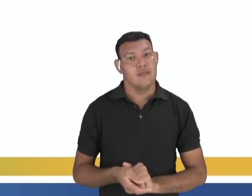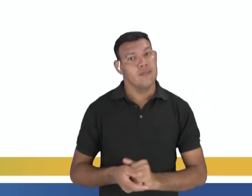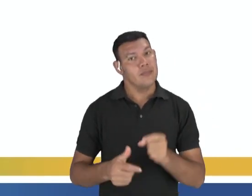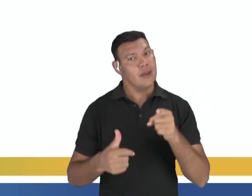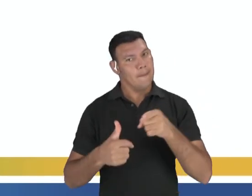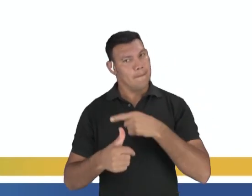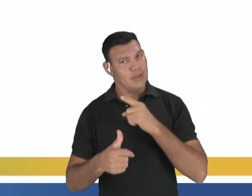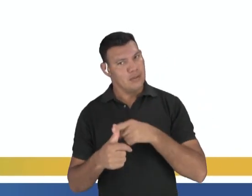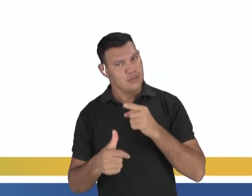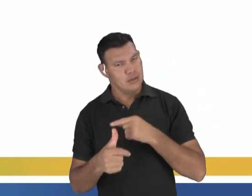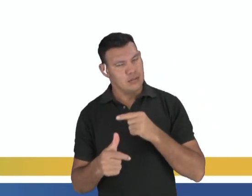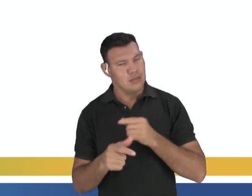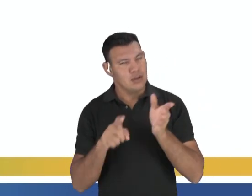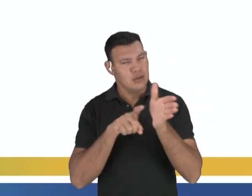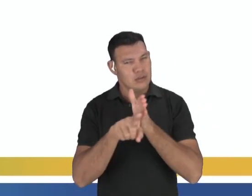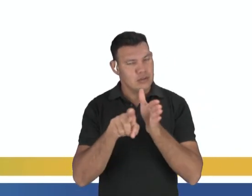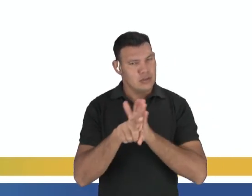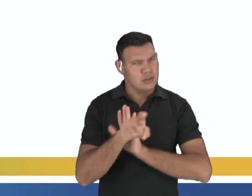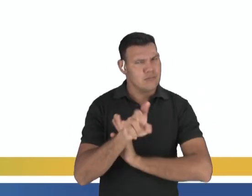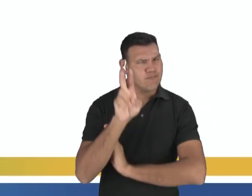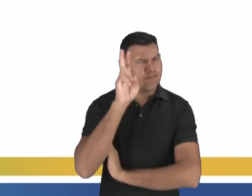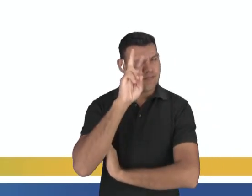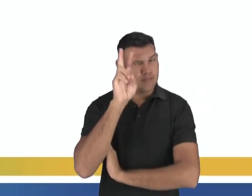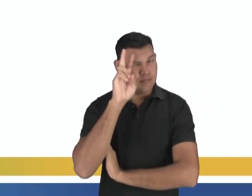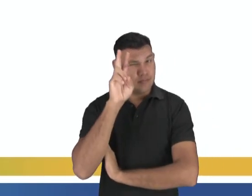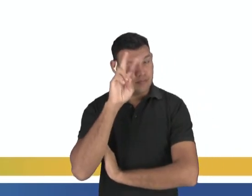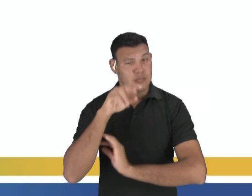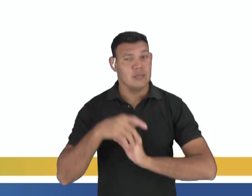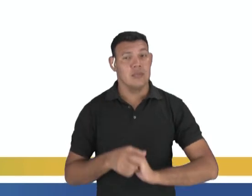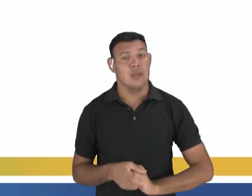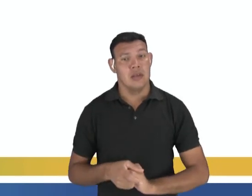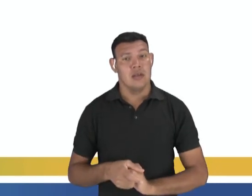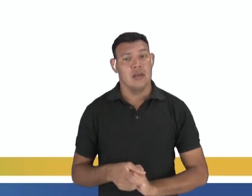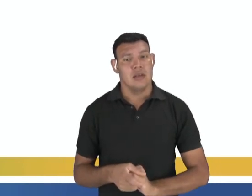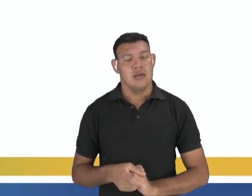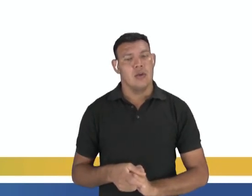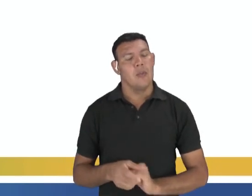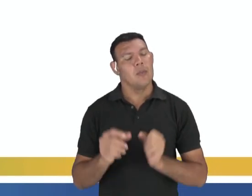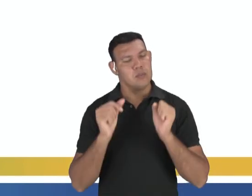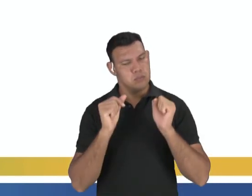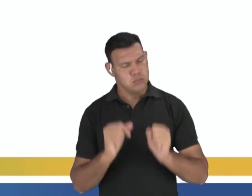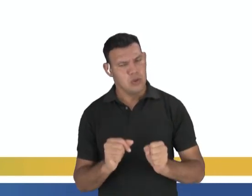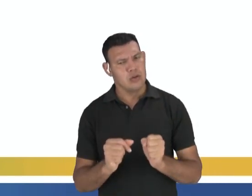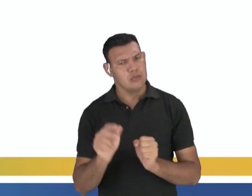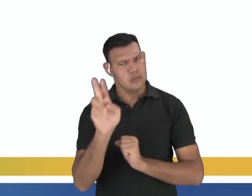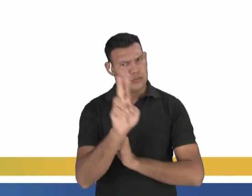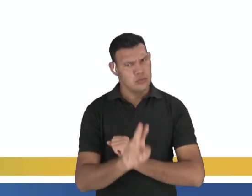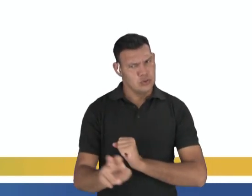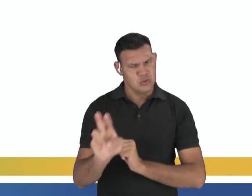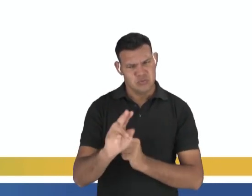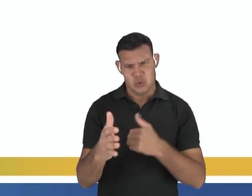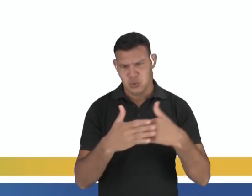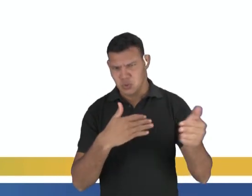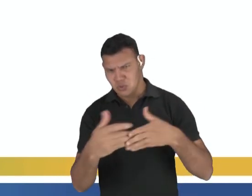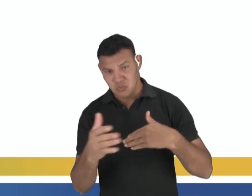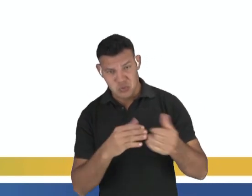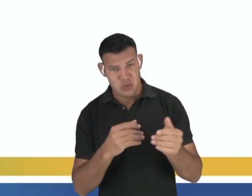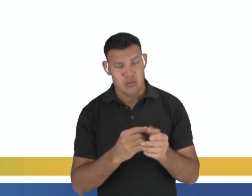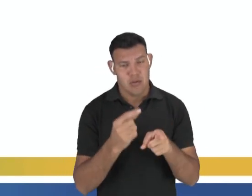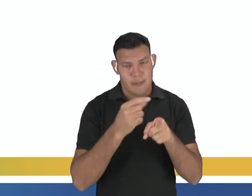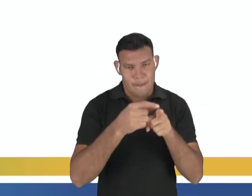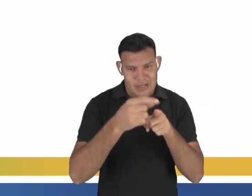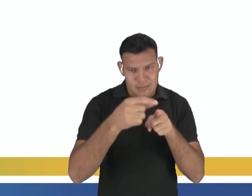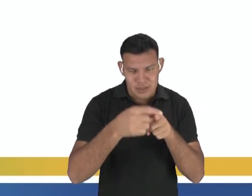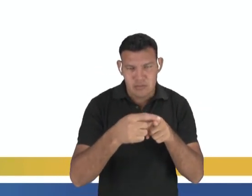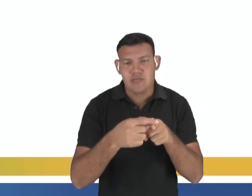primeiramente eu quero que conhece a questão você relembre que eu posso fixar qualquer medida como uma